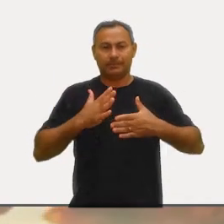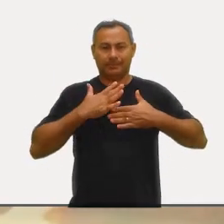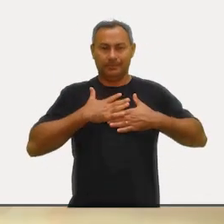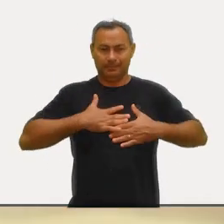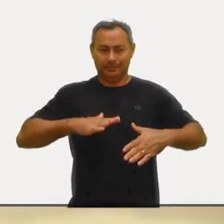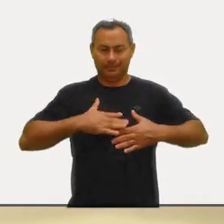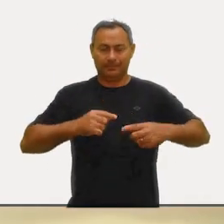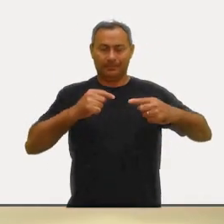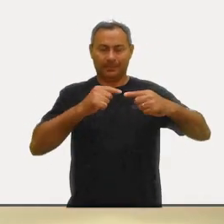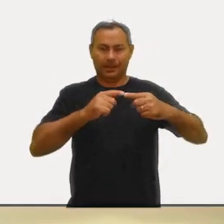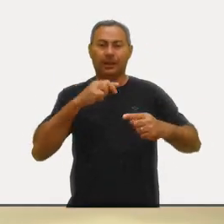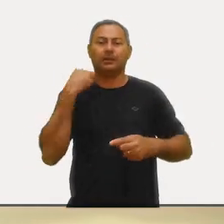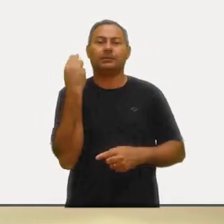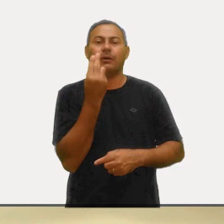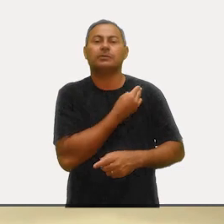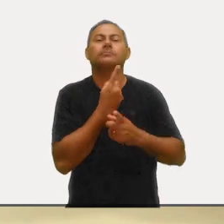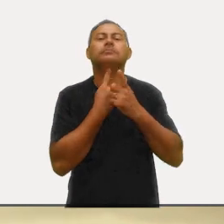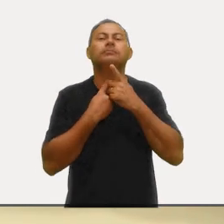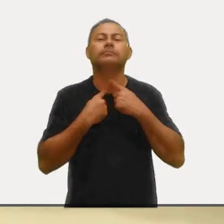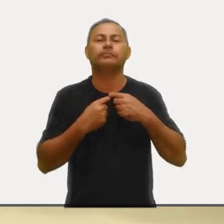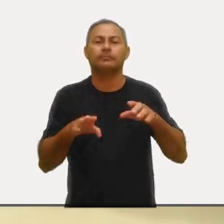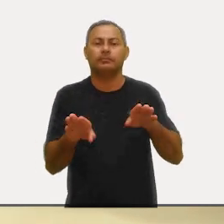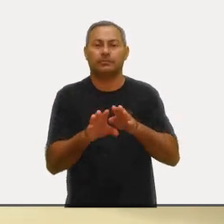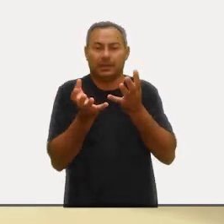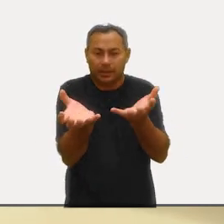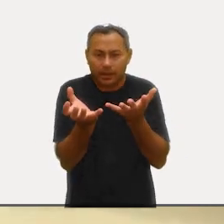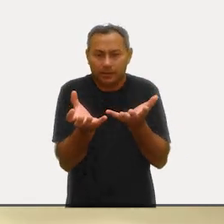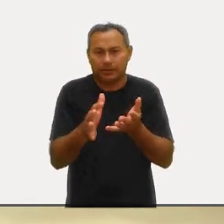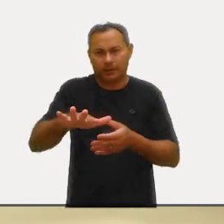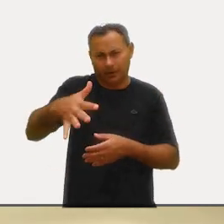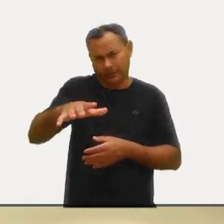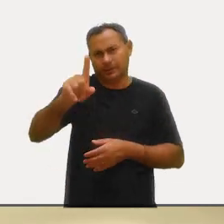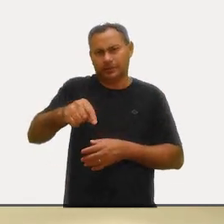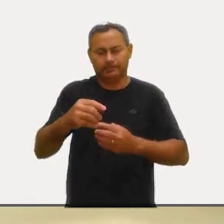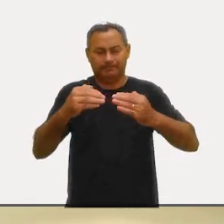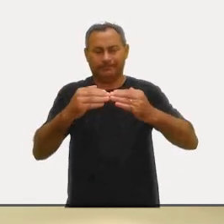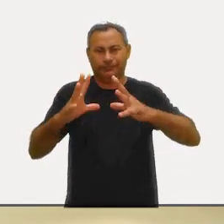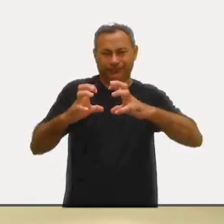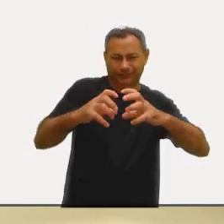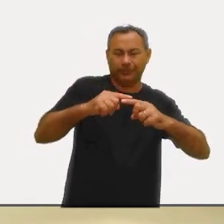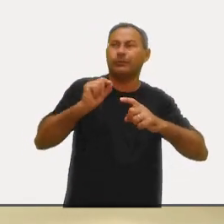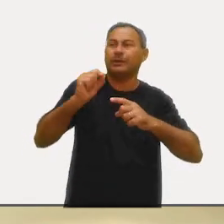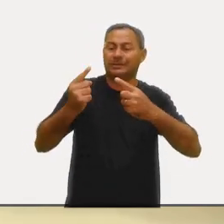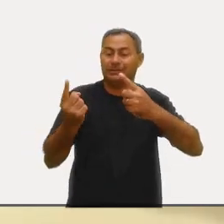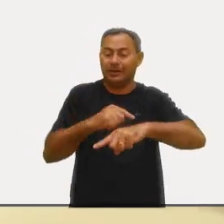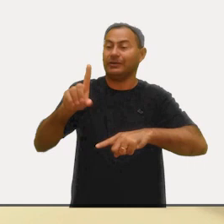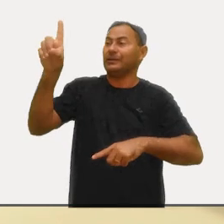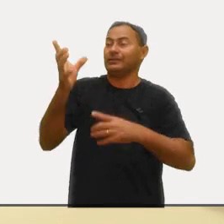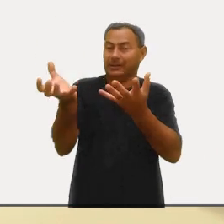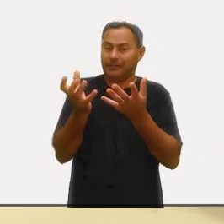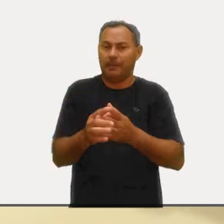A mansidão está relacionada com a nossa vontade e com o que queremos, que talvez esteja em conflito com o que Deus